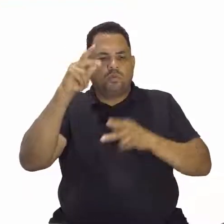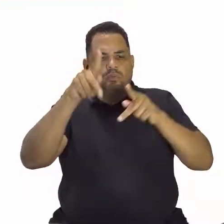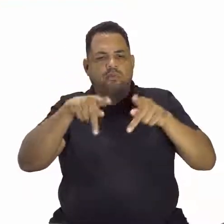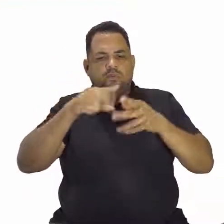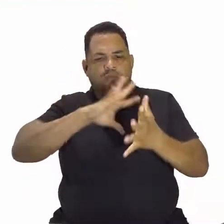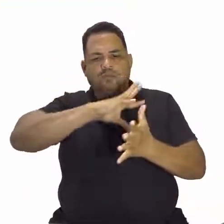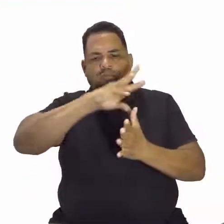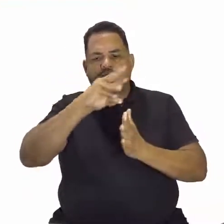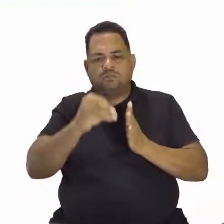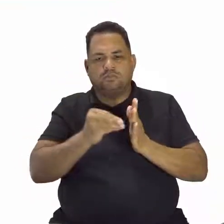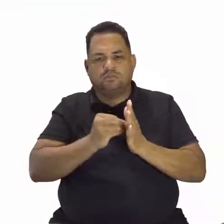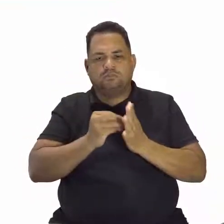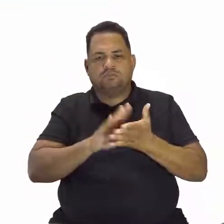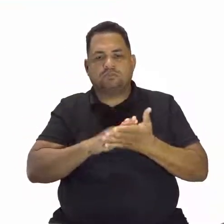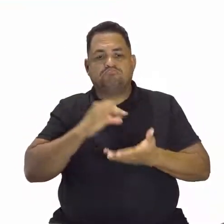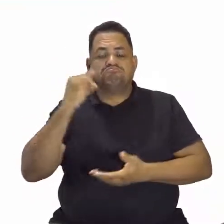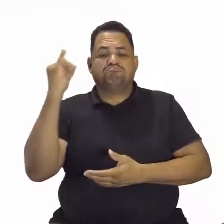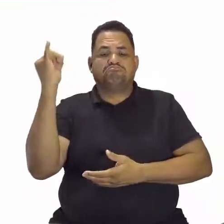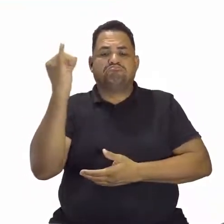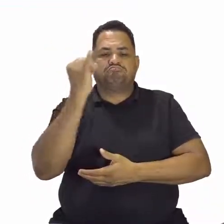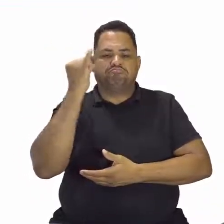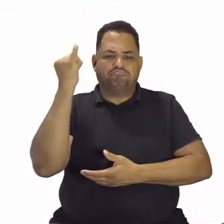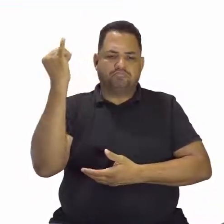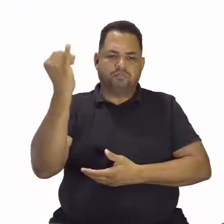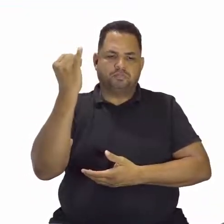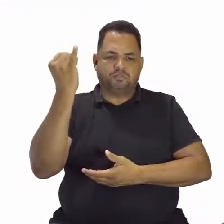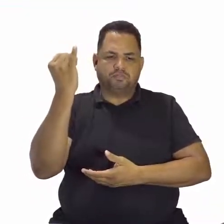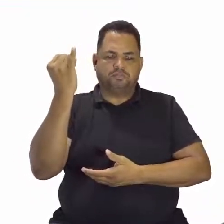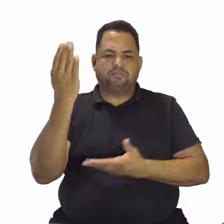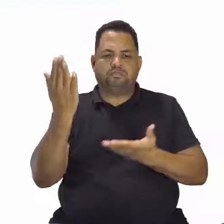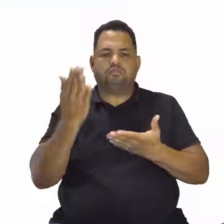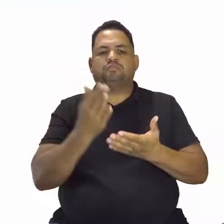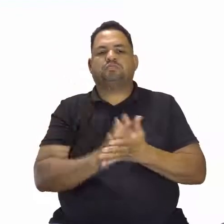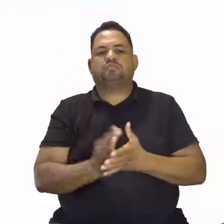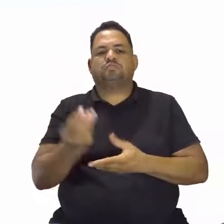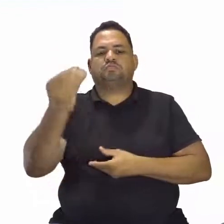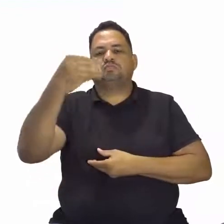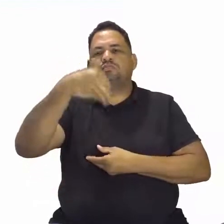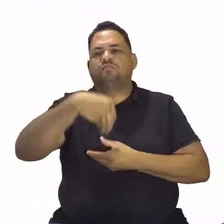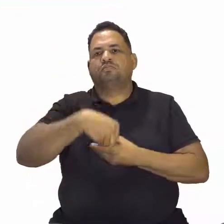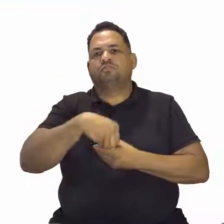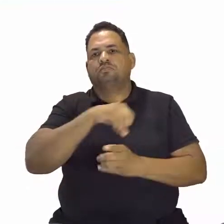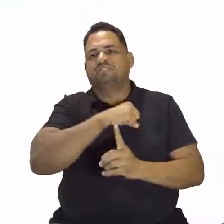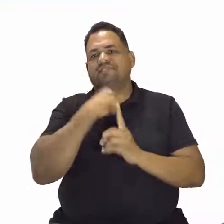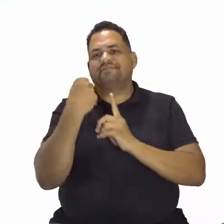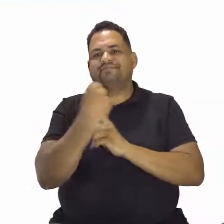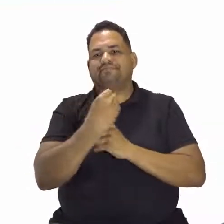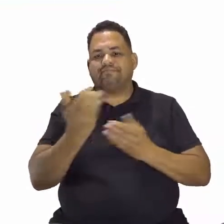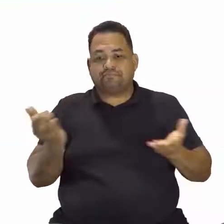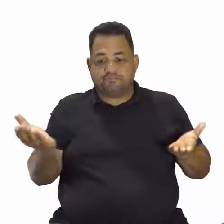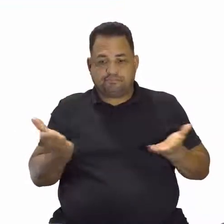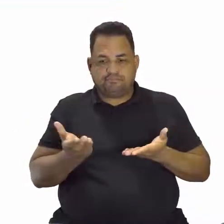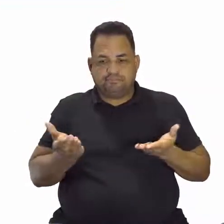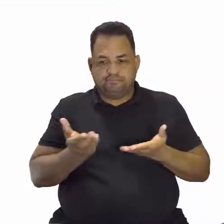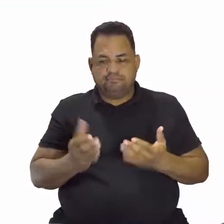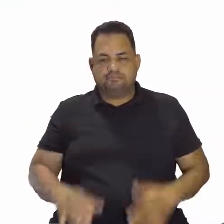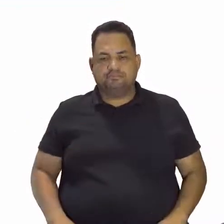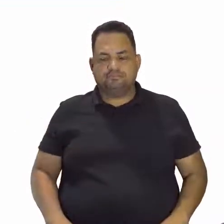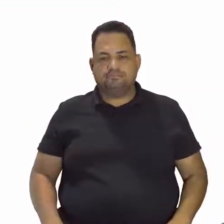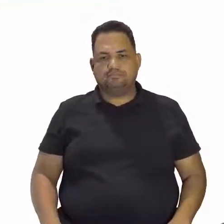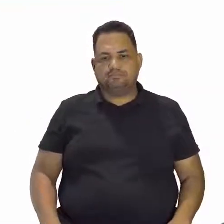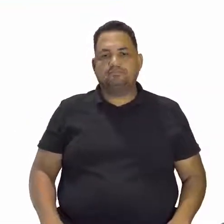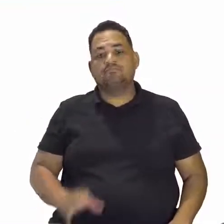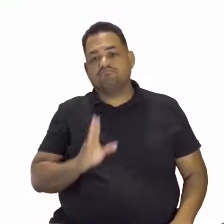populações amazônicas e sua relevância, né, para a sociedade atual, né? Conhecer isso,